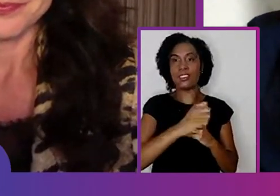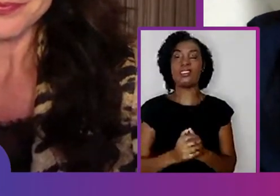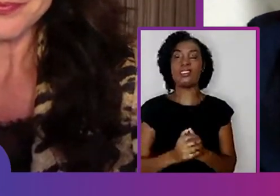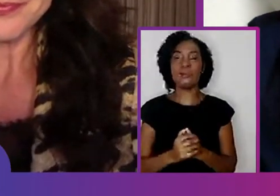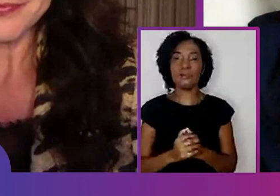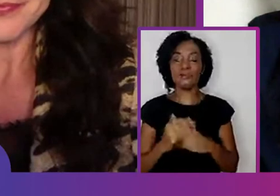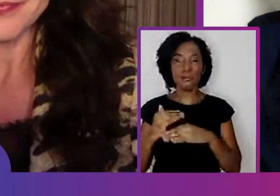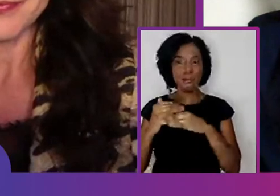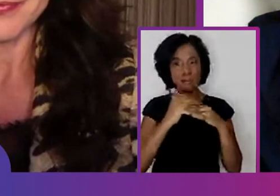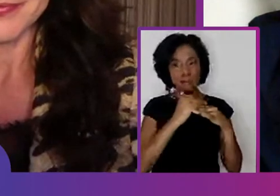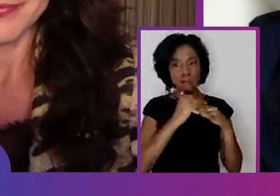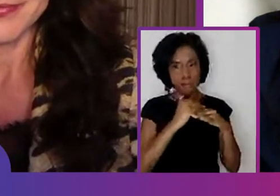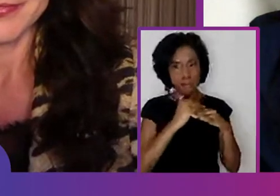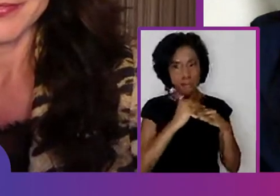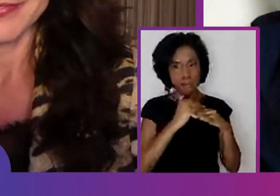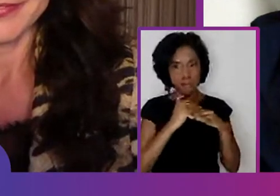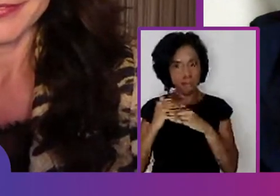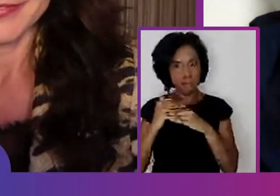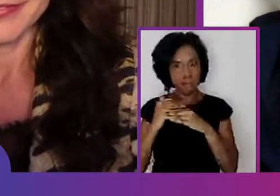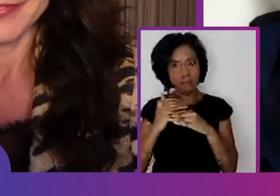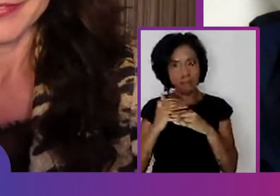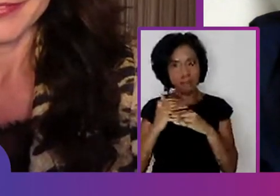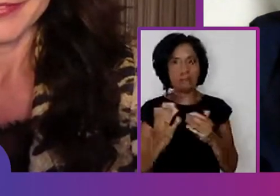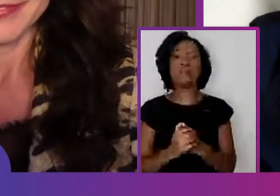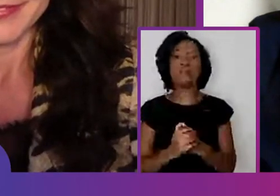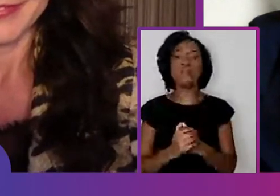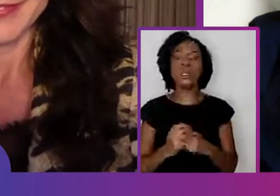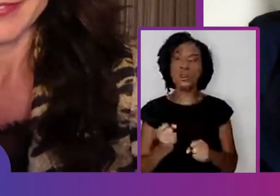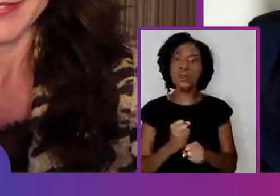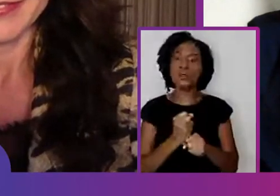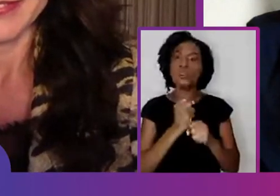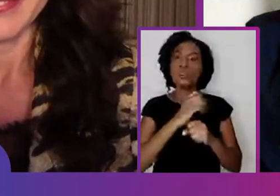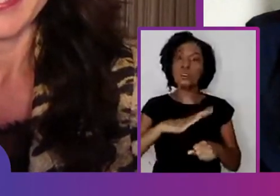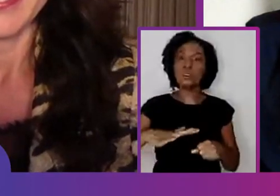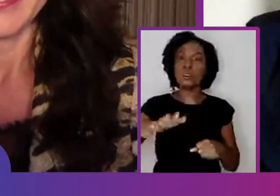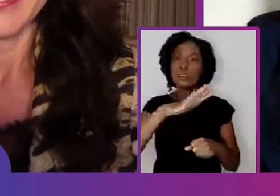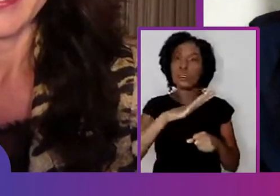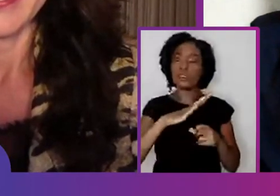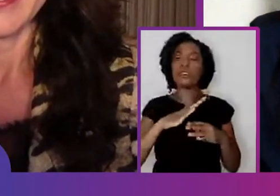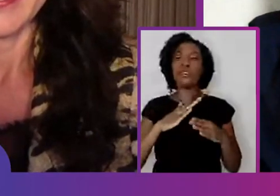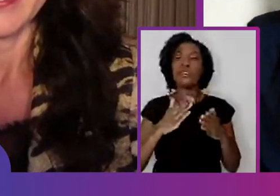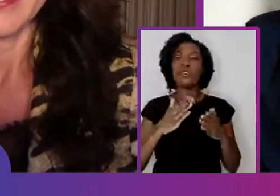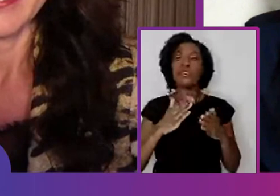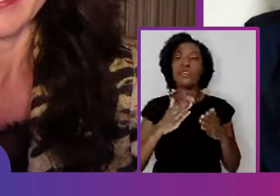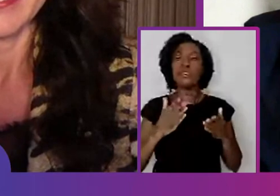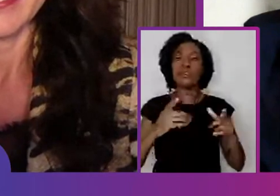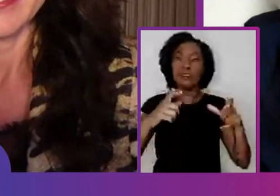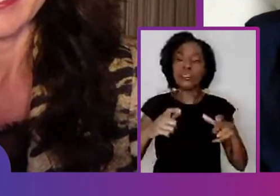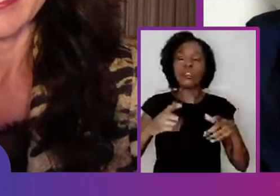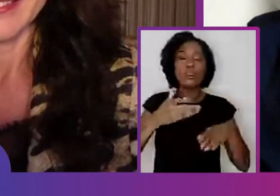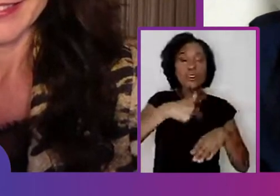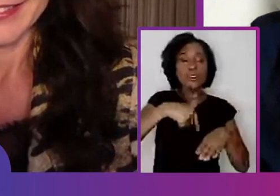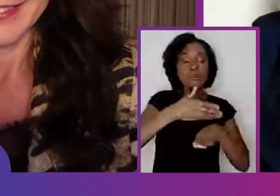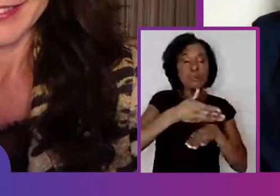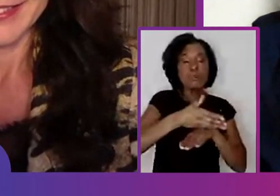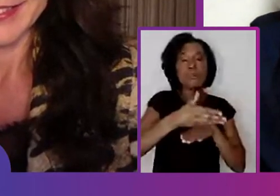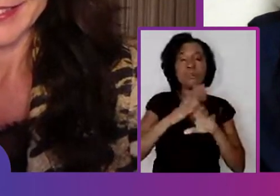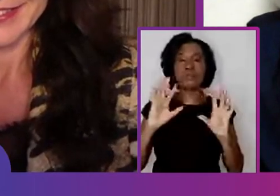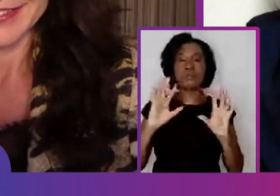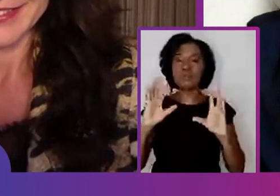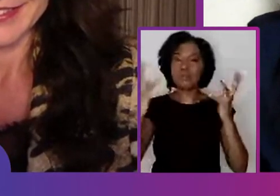para a construção de um ambiente adequado. Estou muito feliz de participar desse evento, de ter recebido esse convite, e